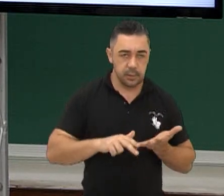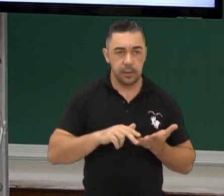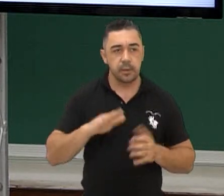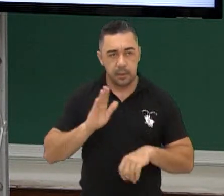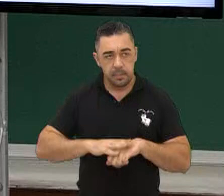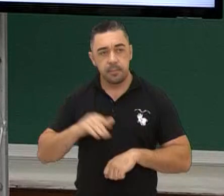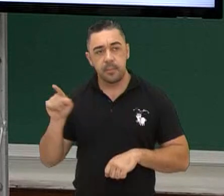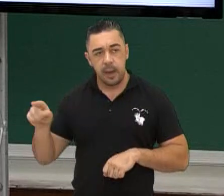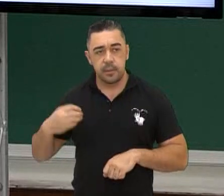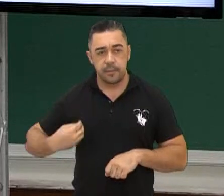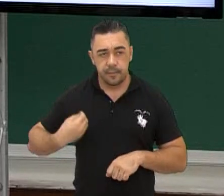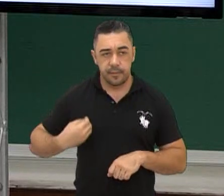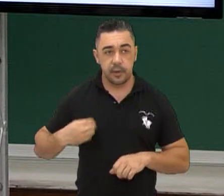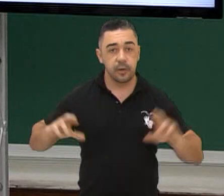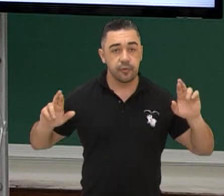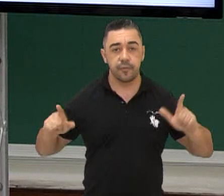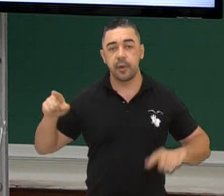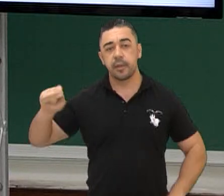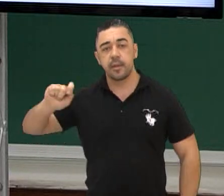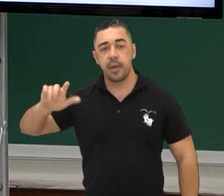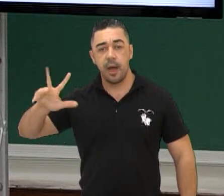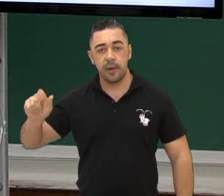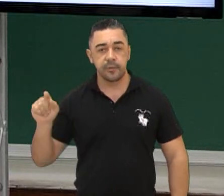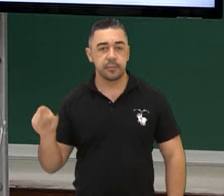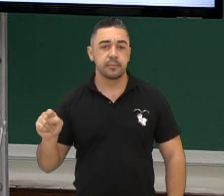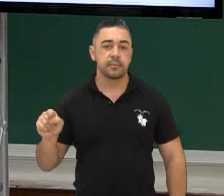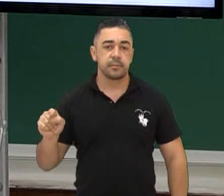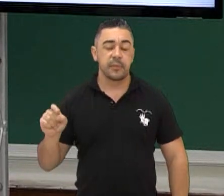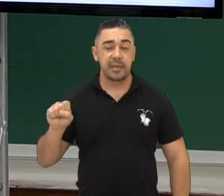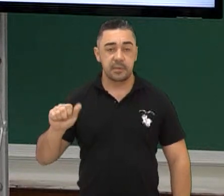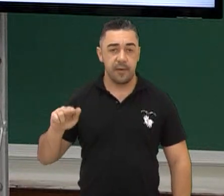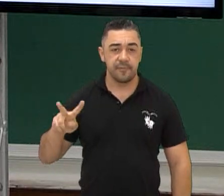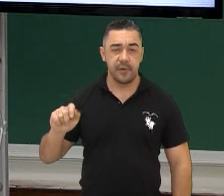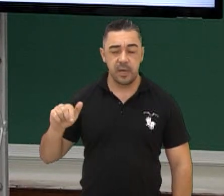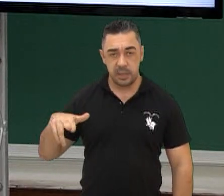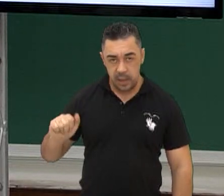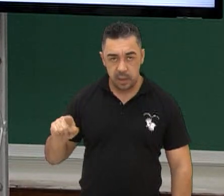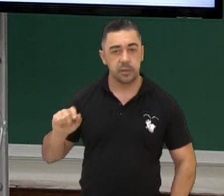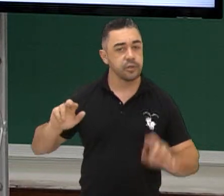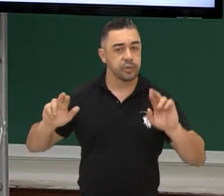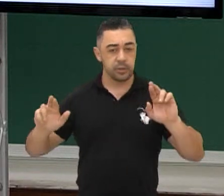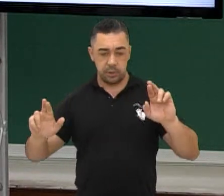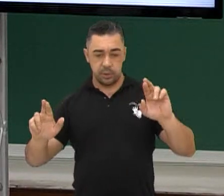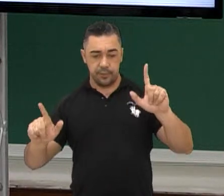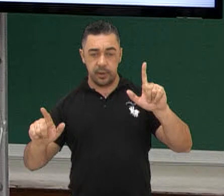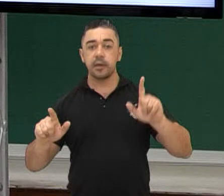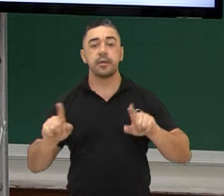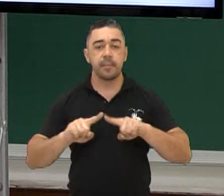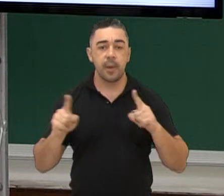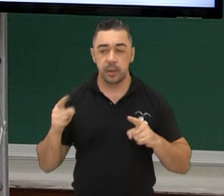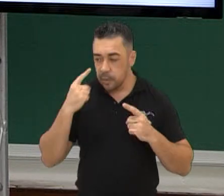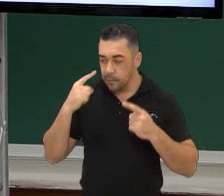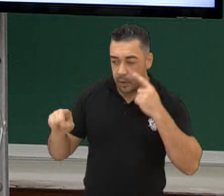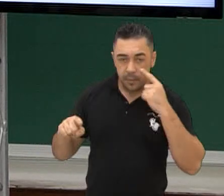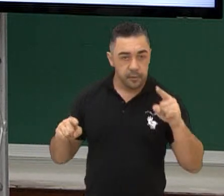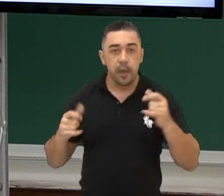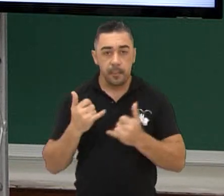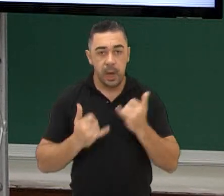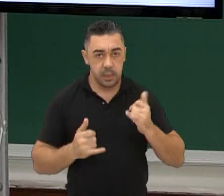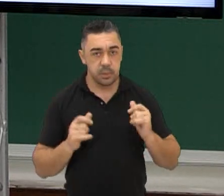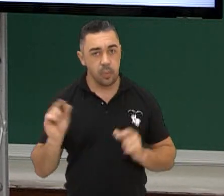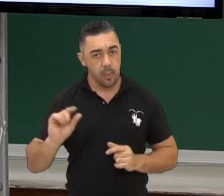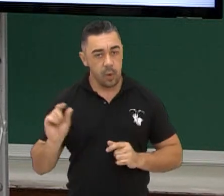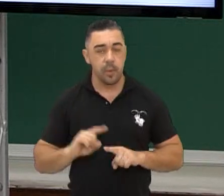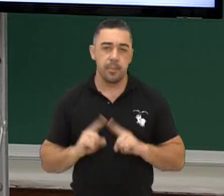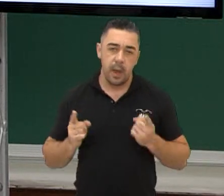mais biodiversidade do que a savana da África. São duas savanas com características diferentes, mas você olha a vegetação, uma até lembra a outra, né?